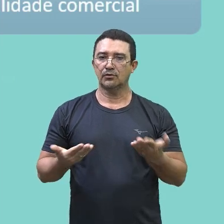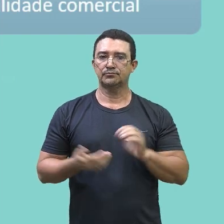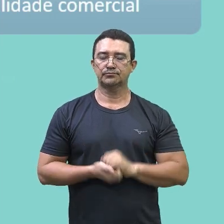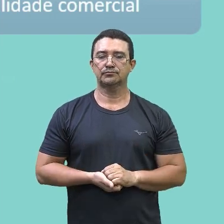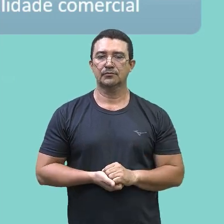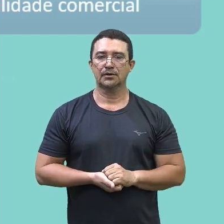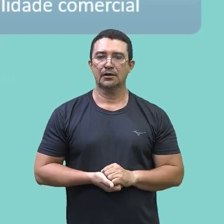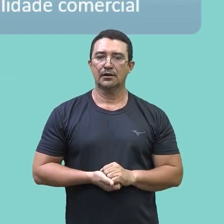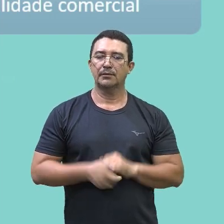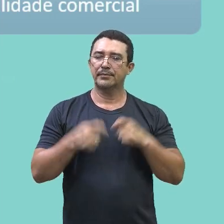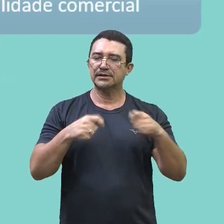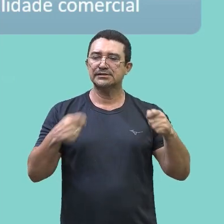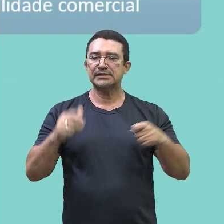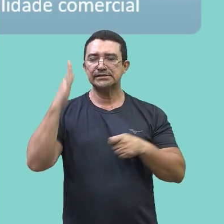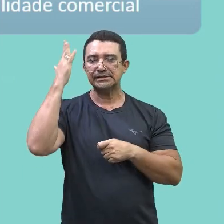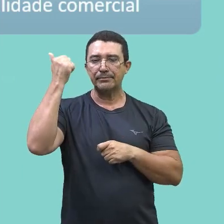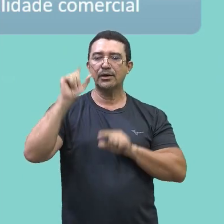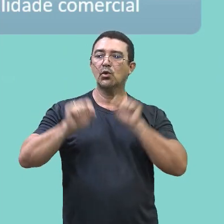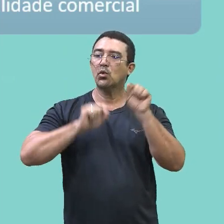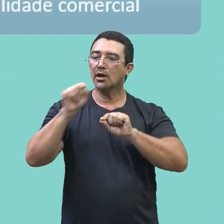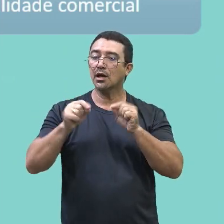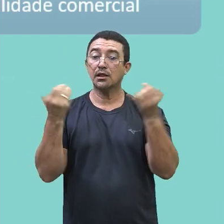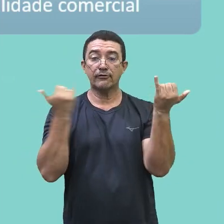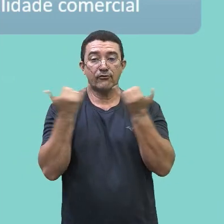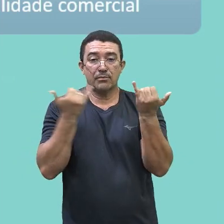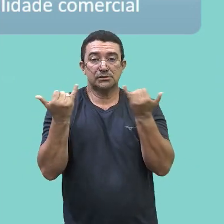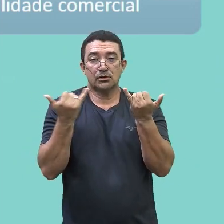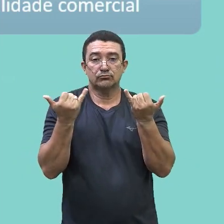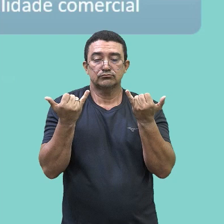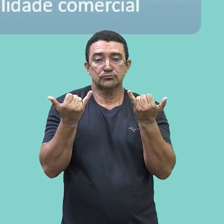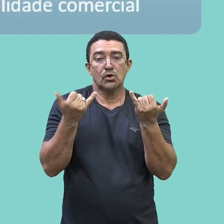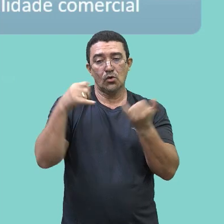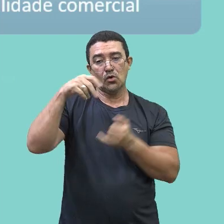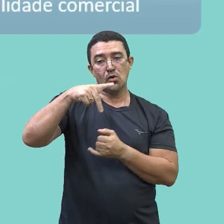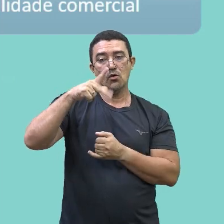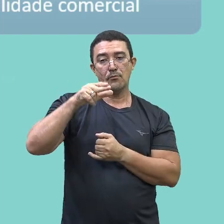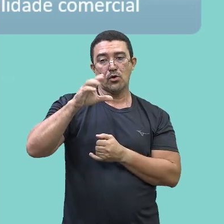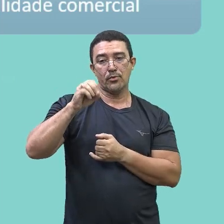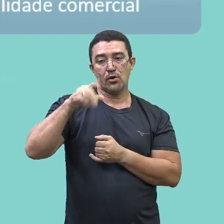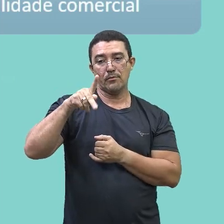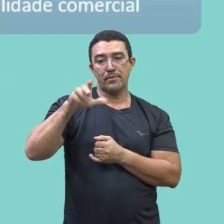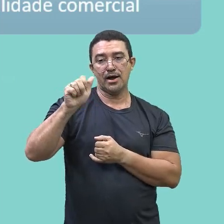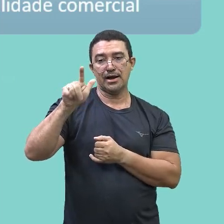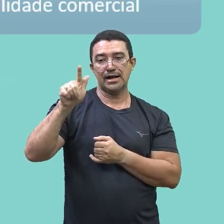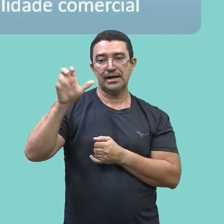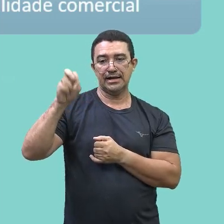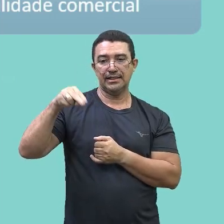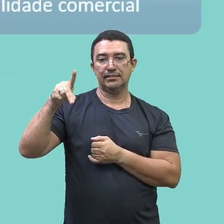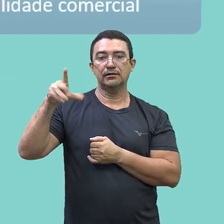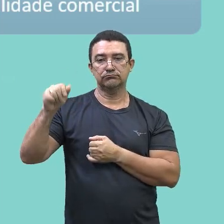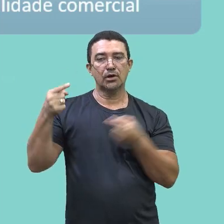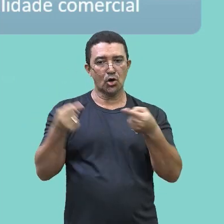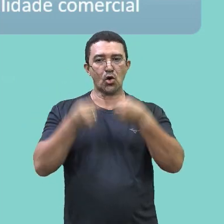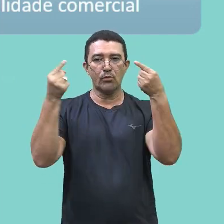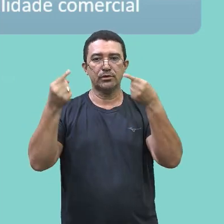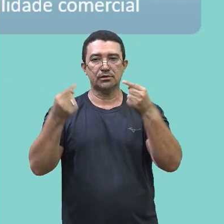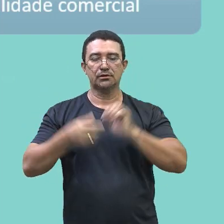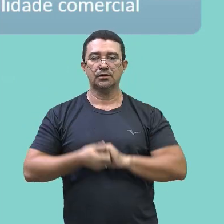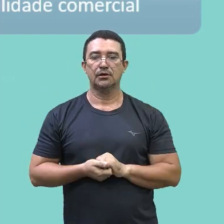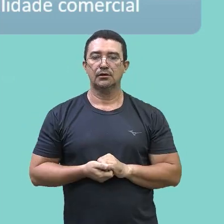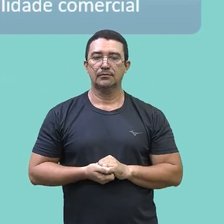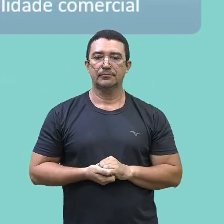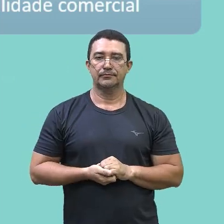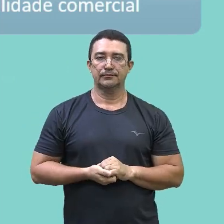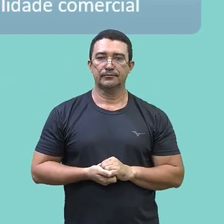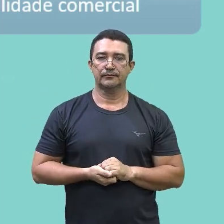esse comando aí nessa informação. Então, só pode ser propaganda, né? É doido, rapaz. Tá top isso aqui. Vamos lá, então